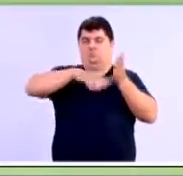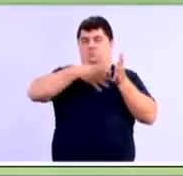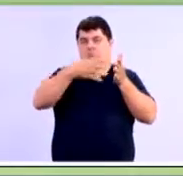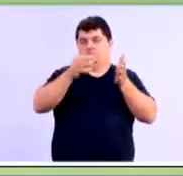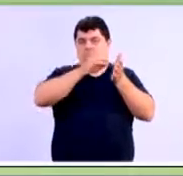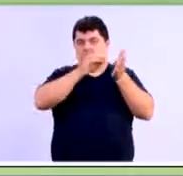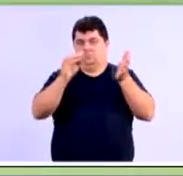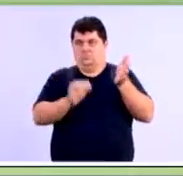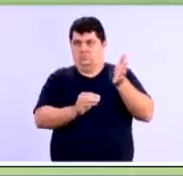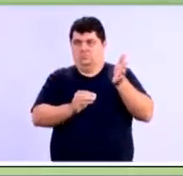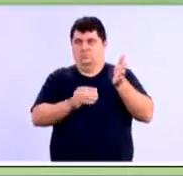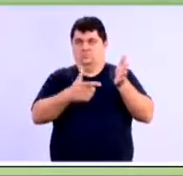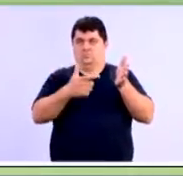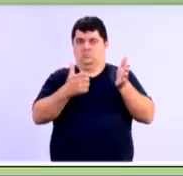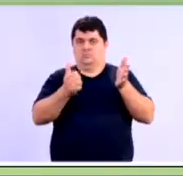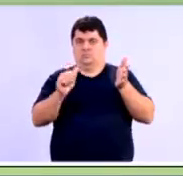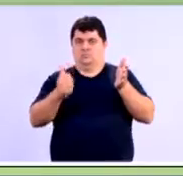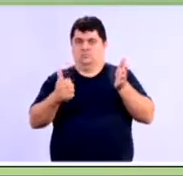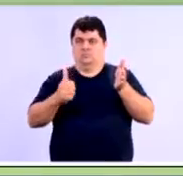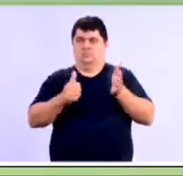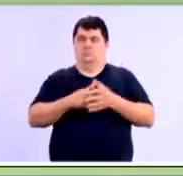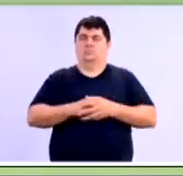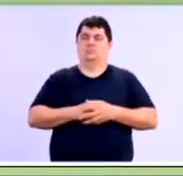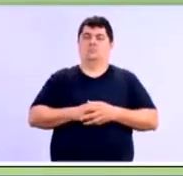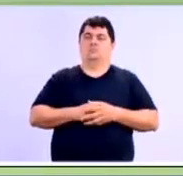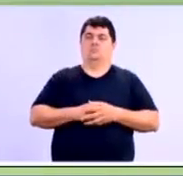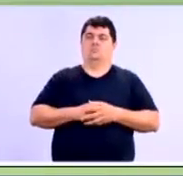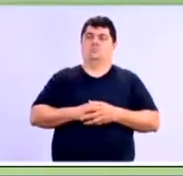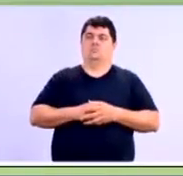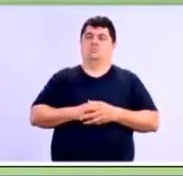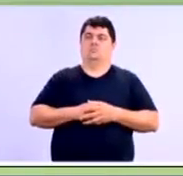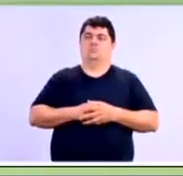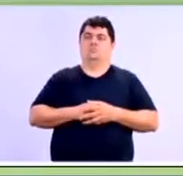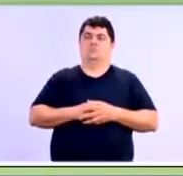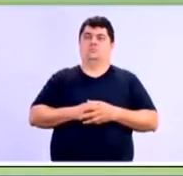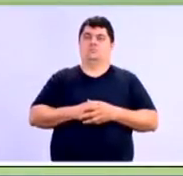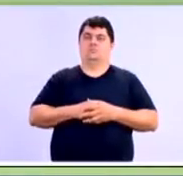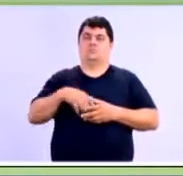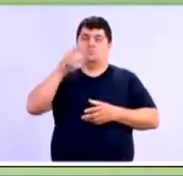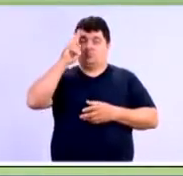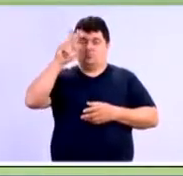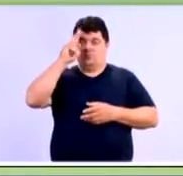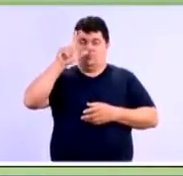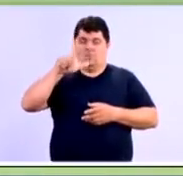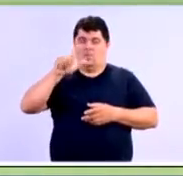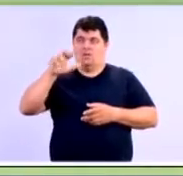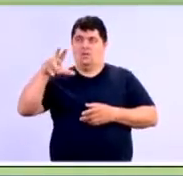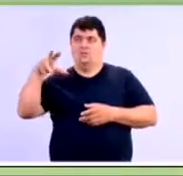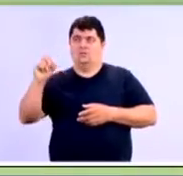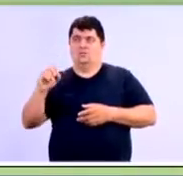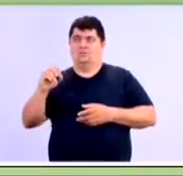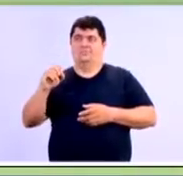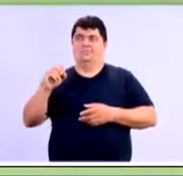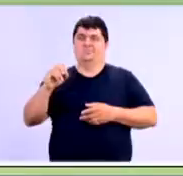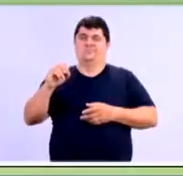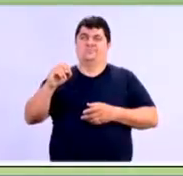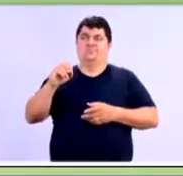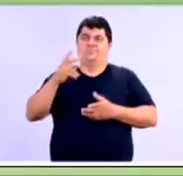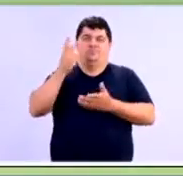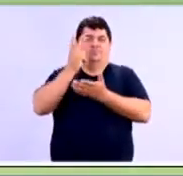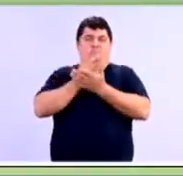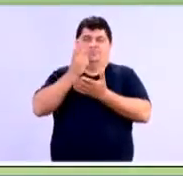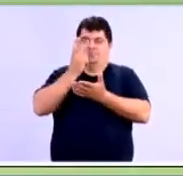os cálculos do ano de 2011, ok? Relembrando, lucratividade a gente vai achar